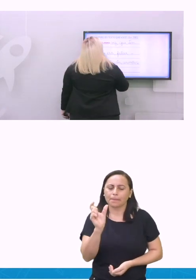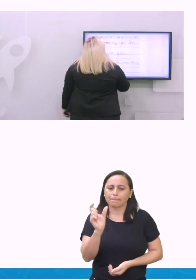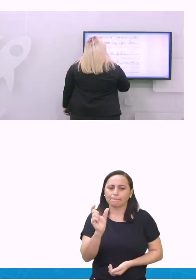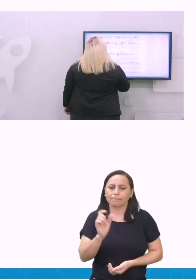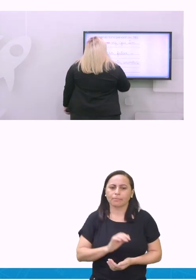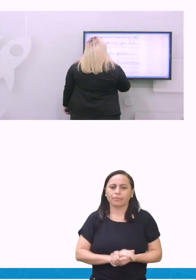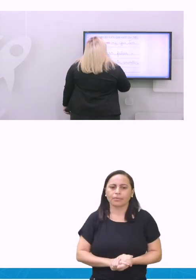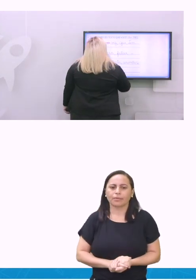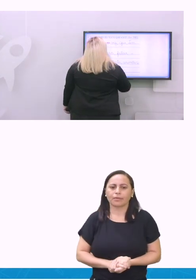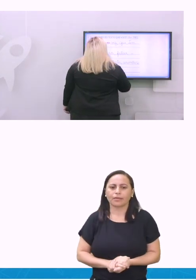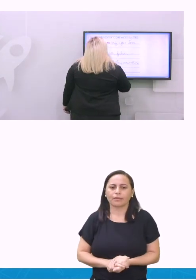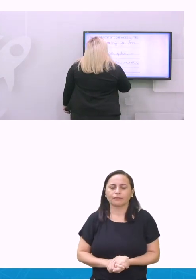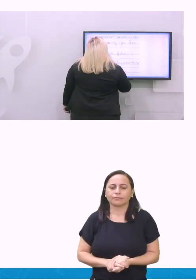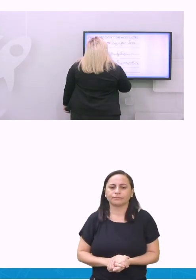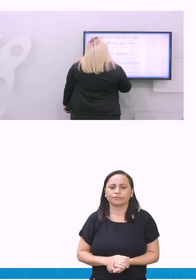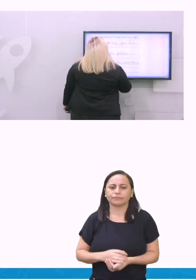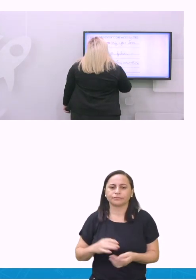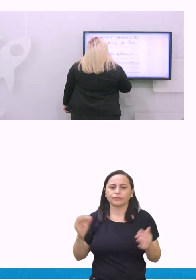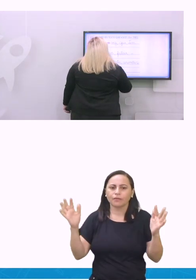Vamos lá.